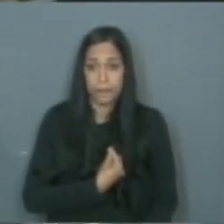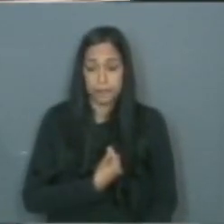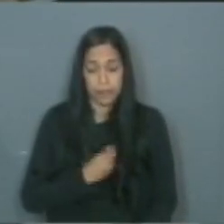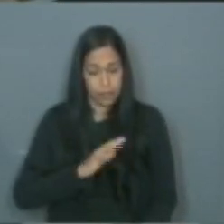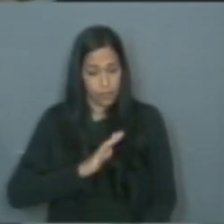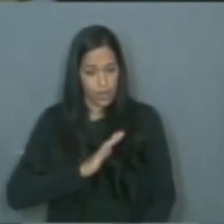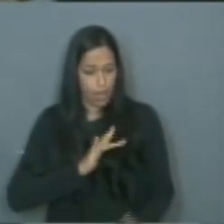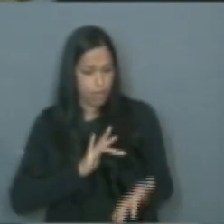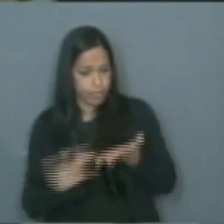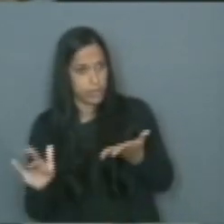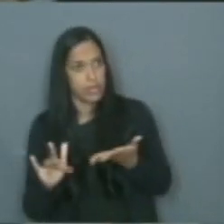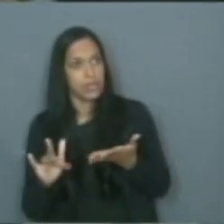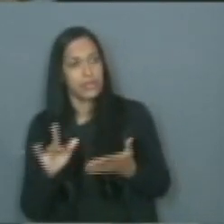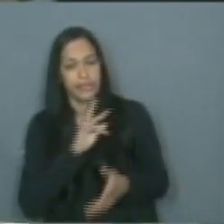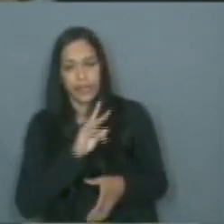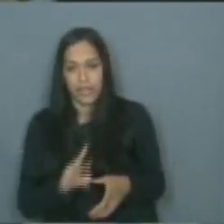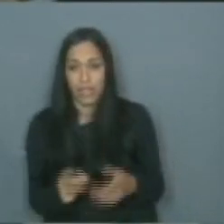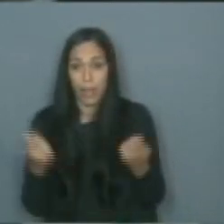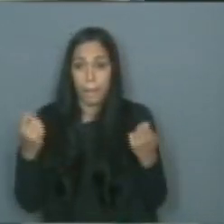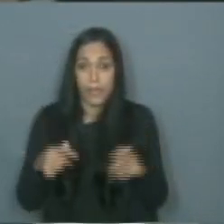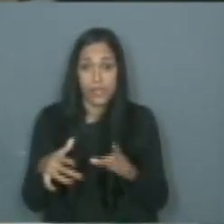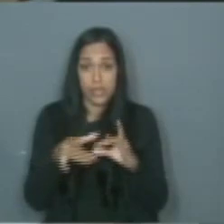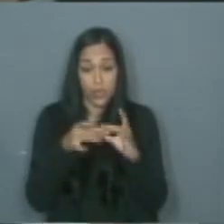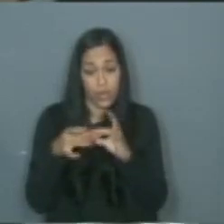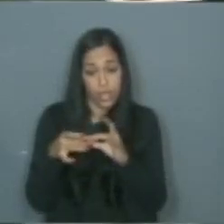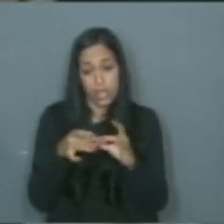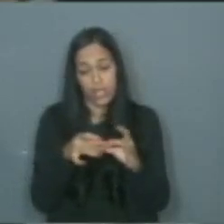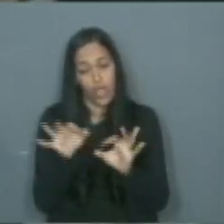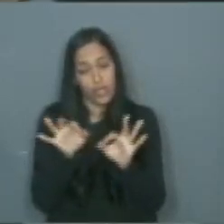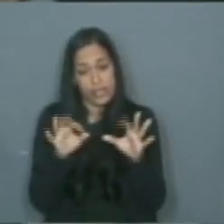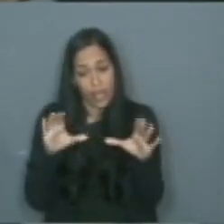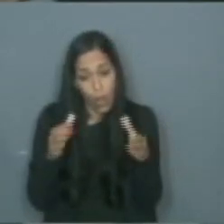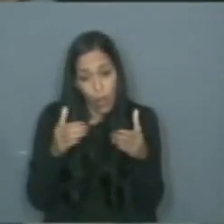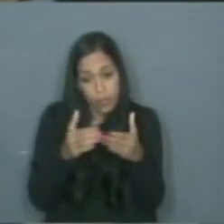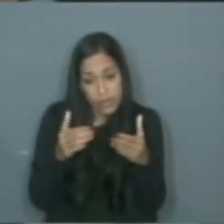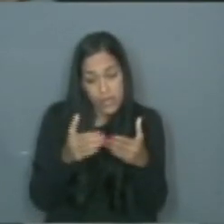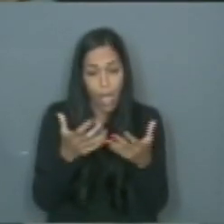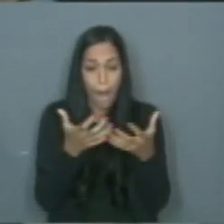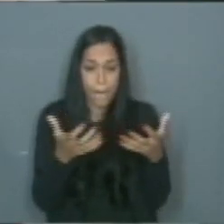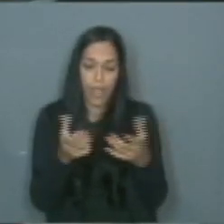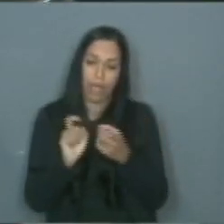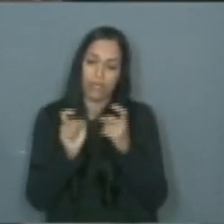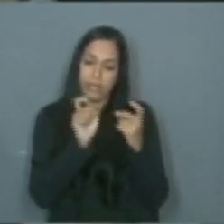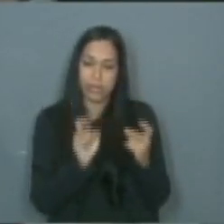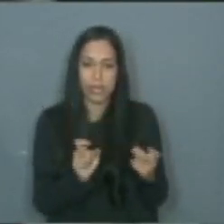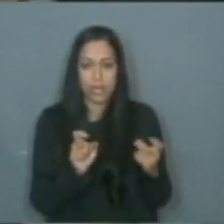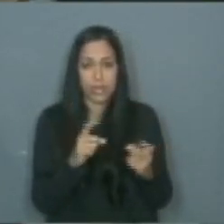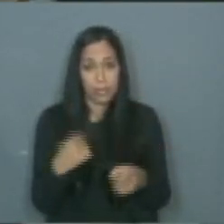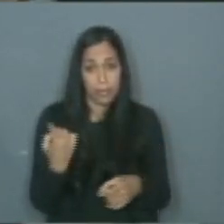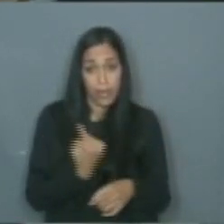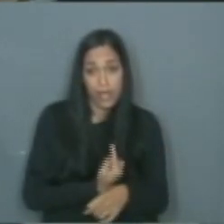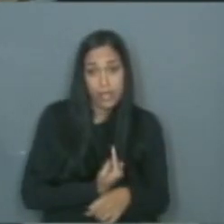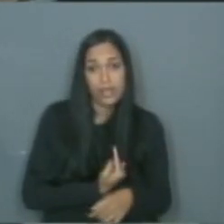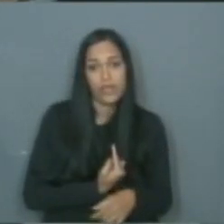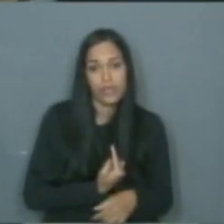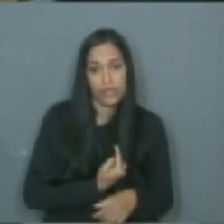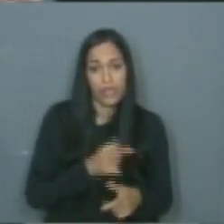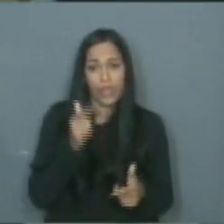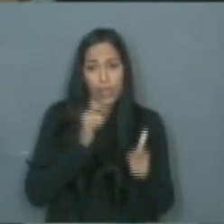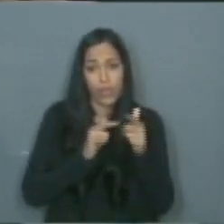vereadora. A gente precisa se unir urgente, montar uma comissão, ampliar esse debate, para a gente poder